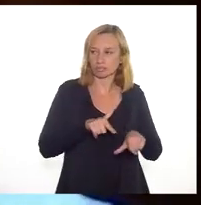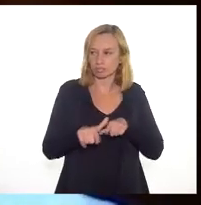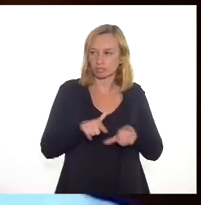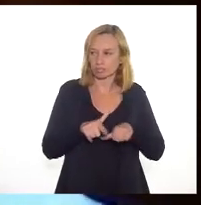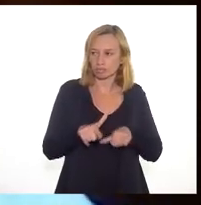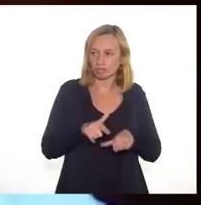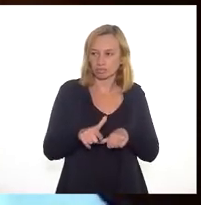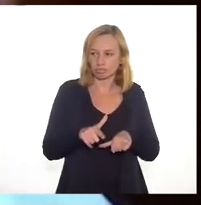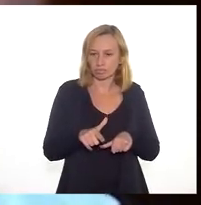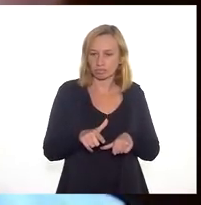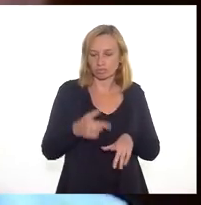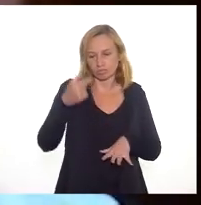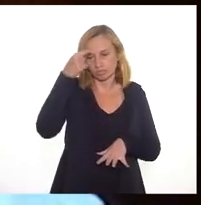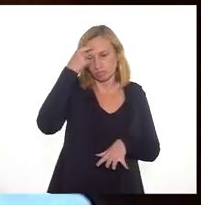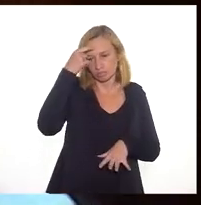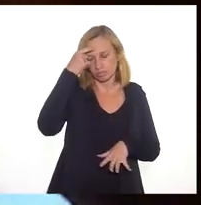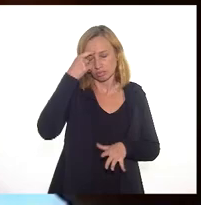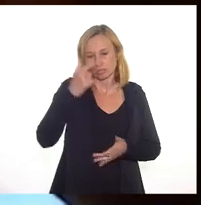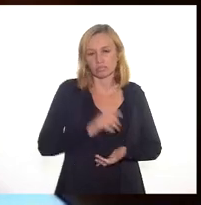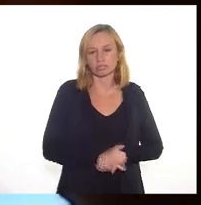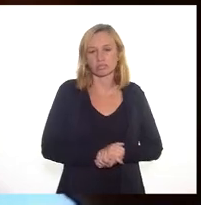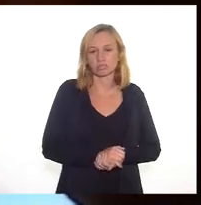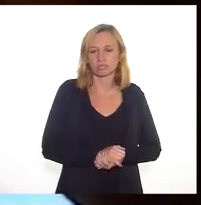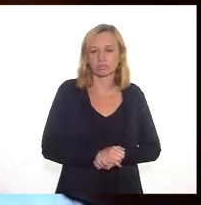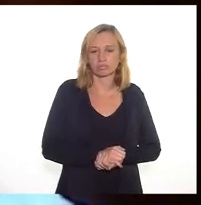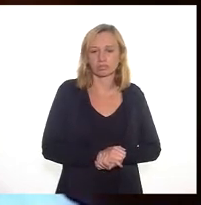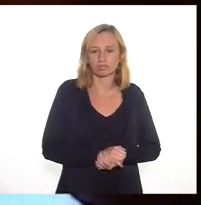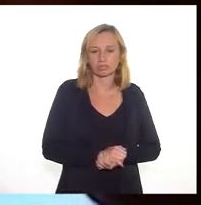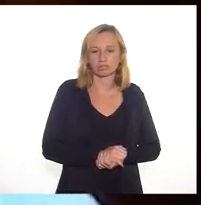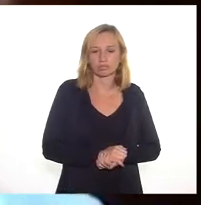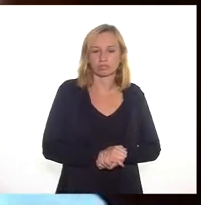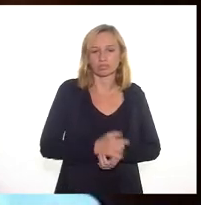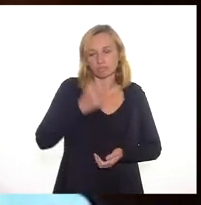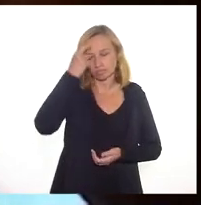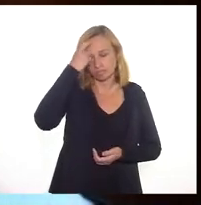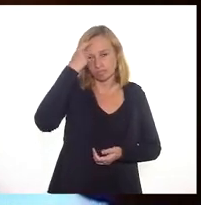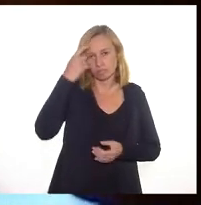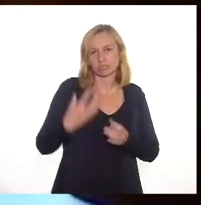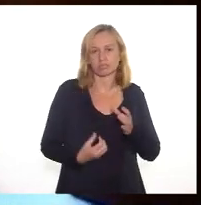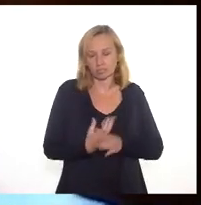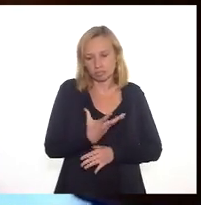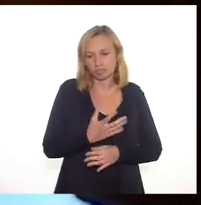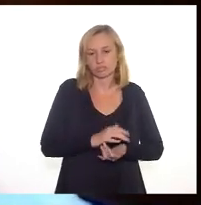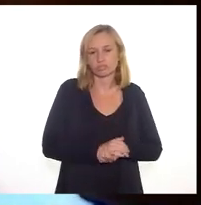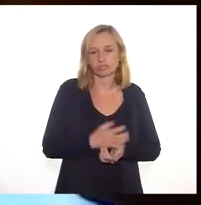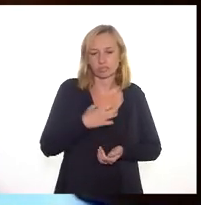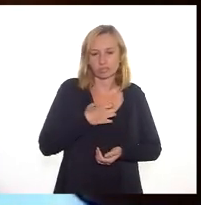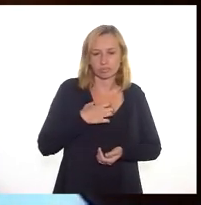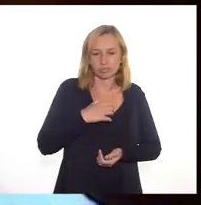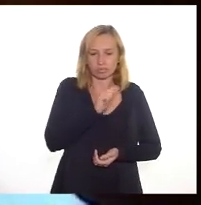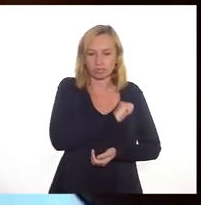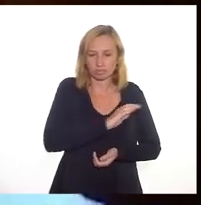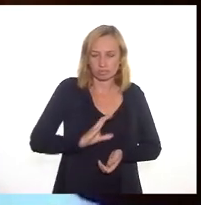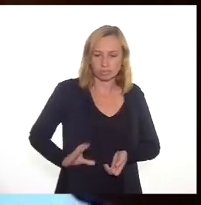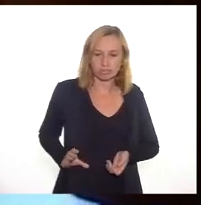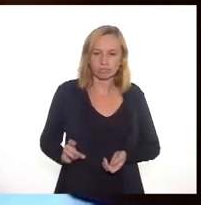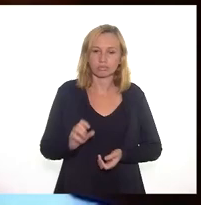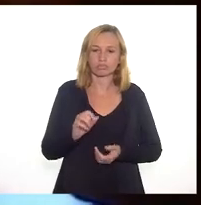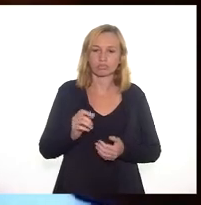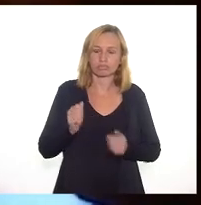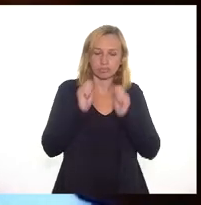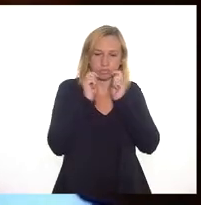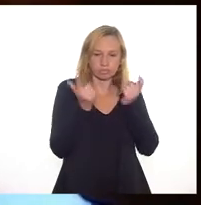no âmbito da conscientização, no âmbito da promoção da consciência. E, nesse sentido, André, a Assembleia já deu um passo